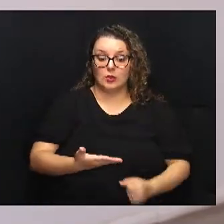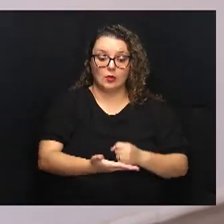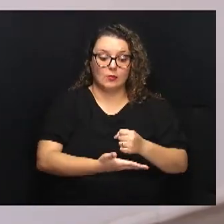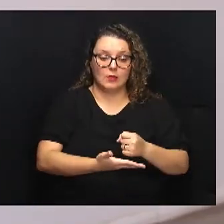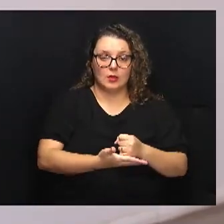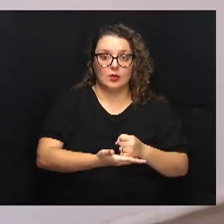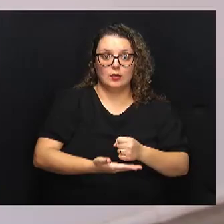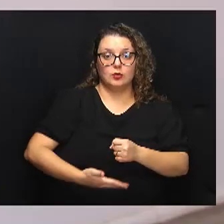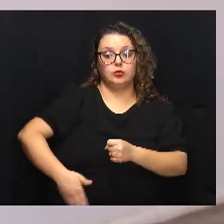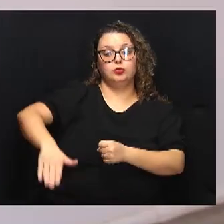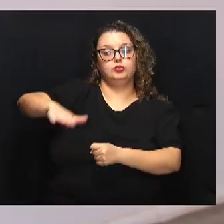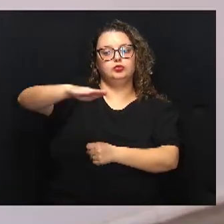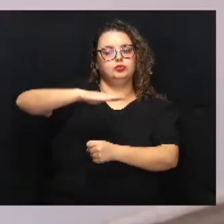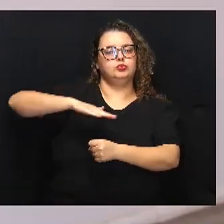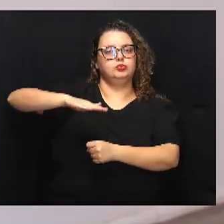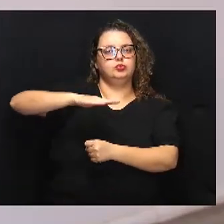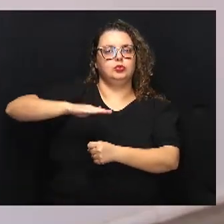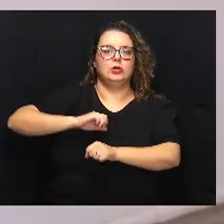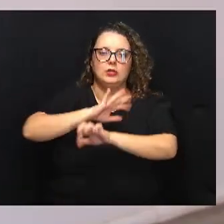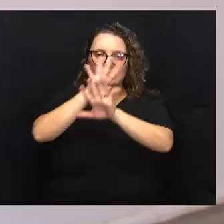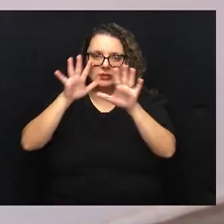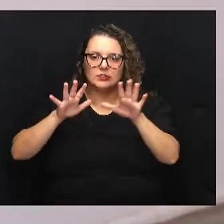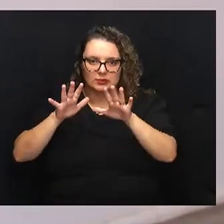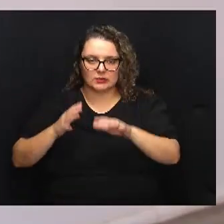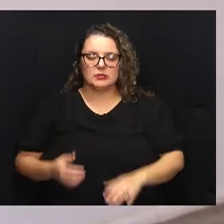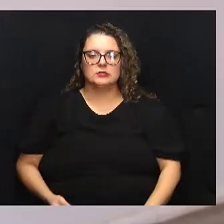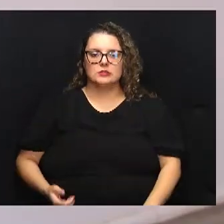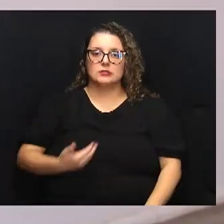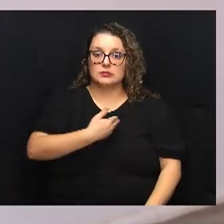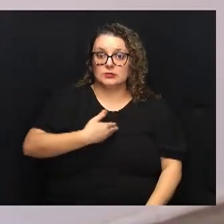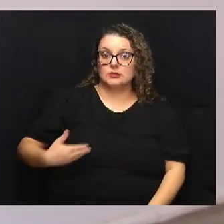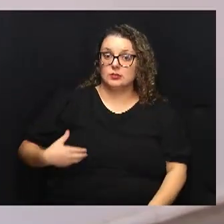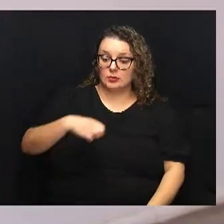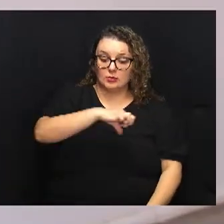nível mais alto de transparência pública, atingindo